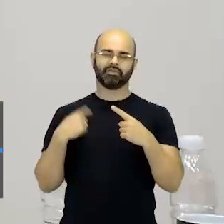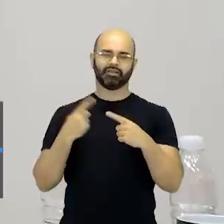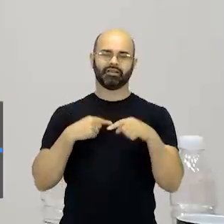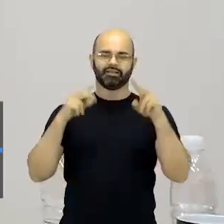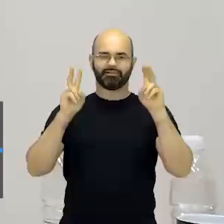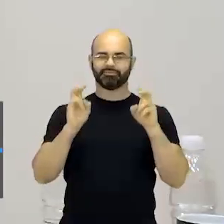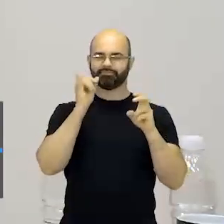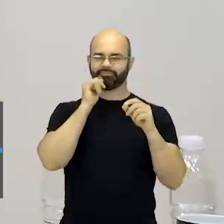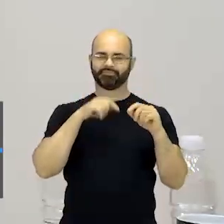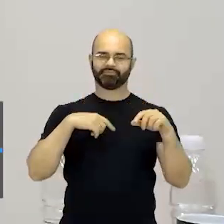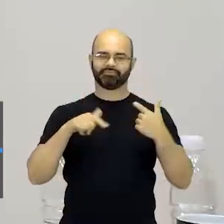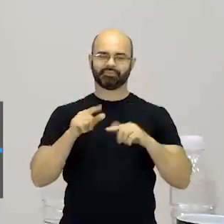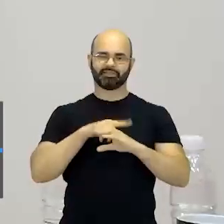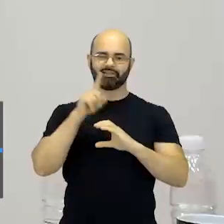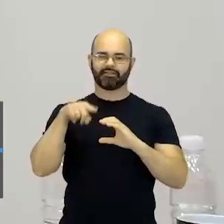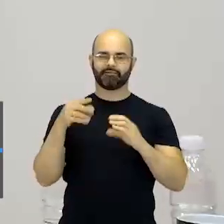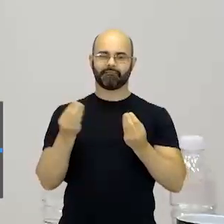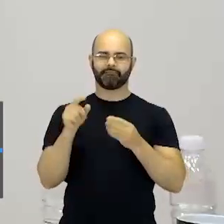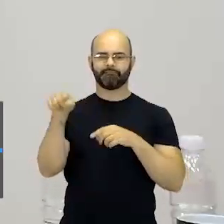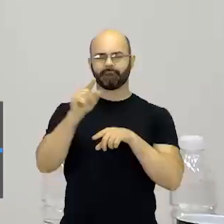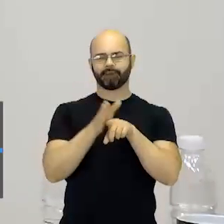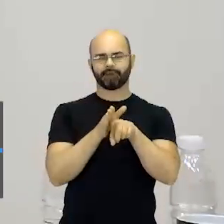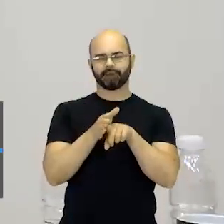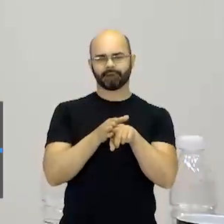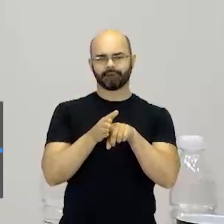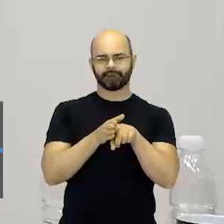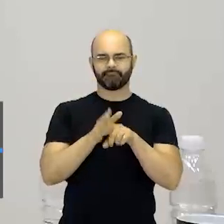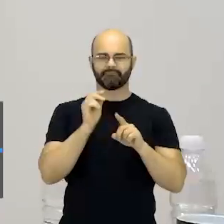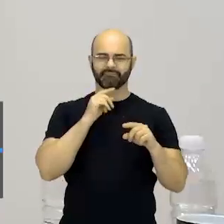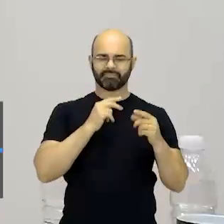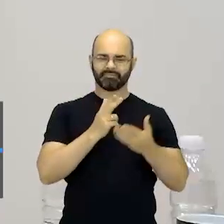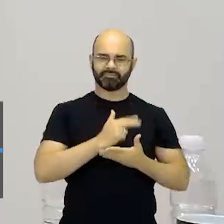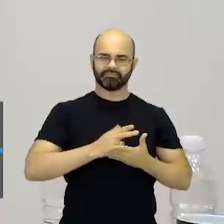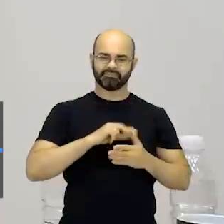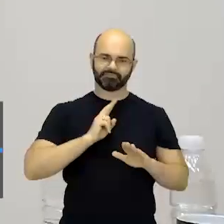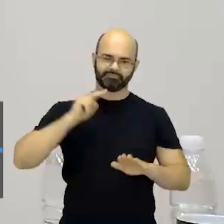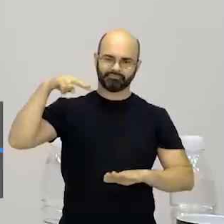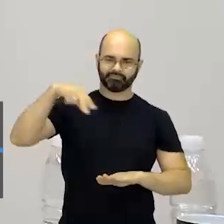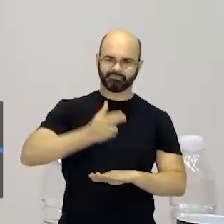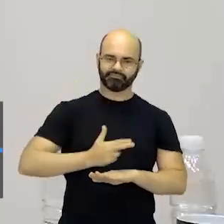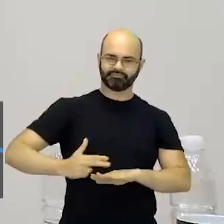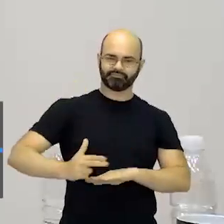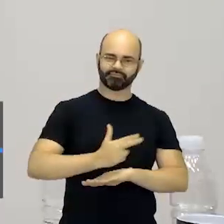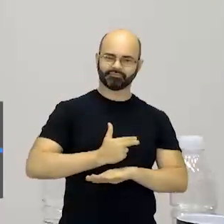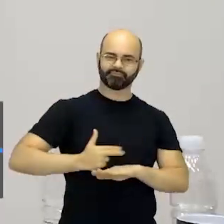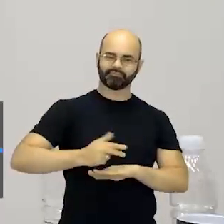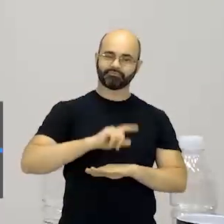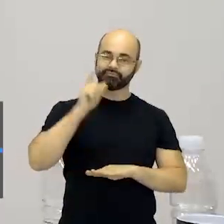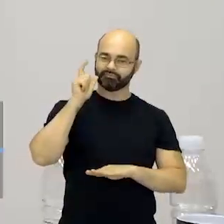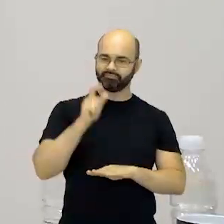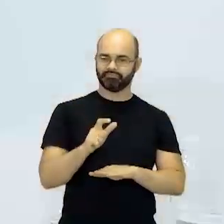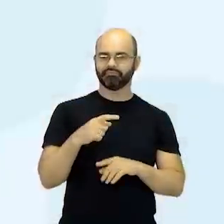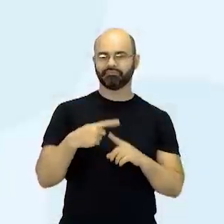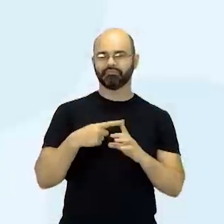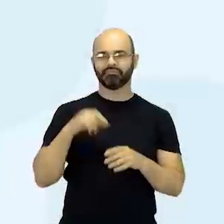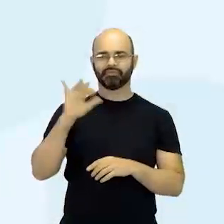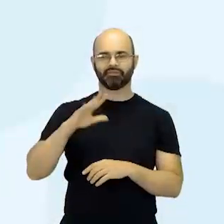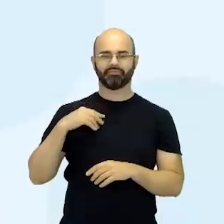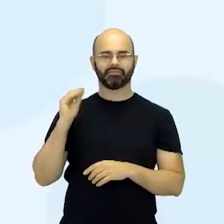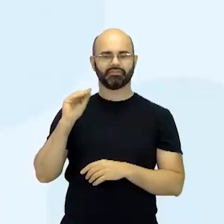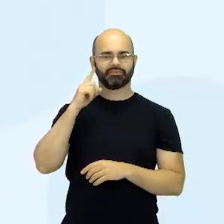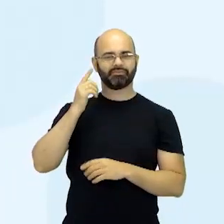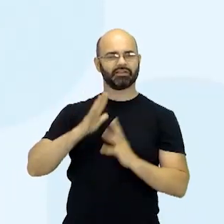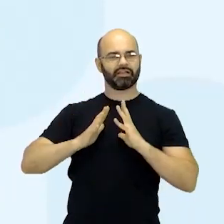sobre a questão de trabalho científico, eu pesquiso um pouquinho sobre os geoglifos também, eu acho uma coisa, é um material interessante, até voltar a imagem aí, então são